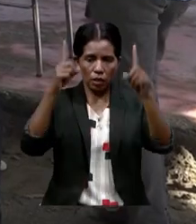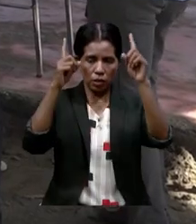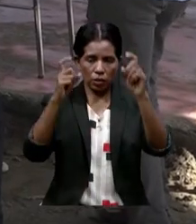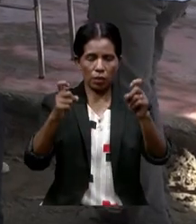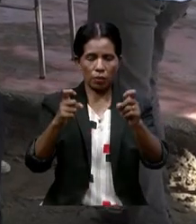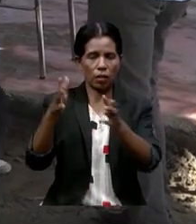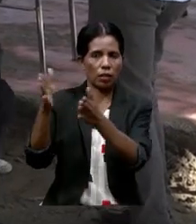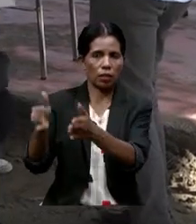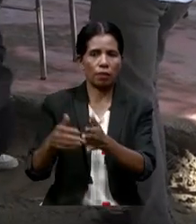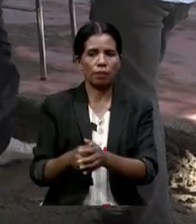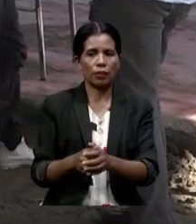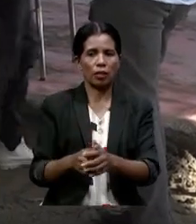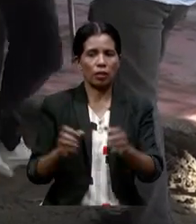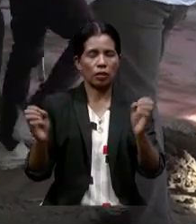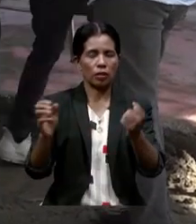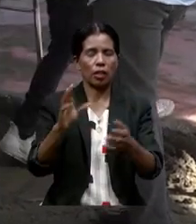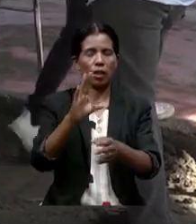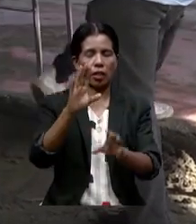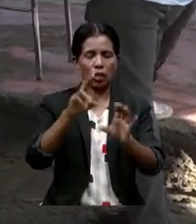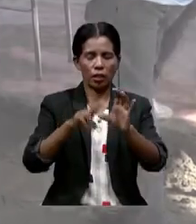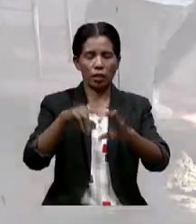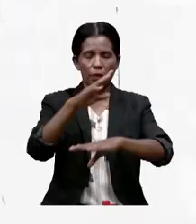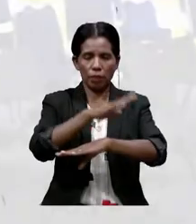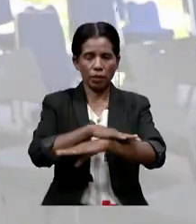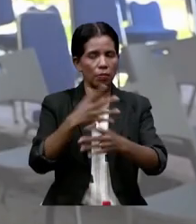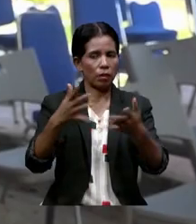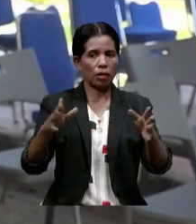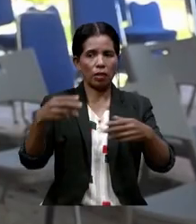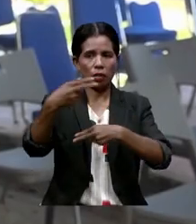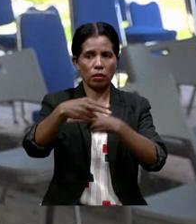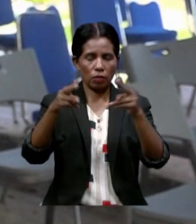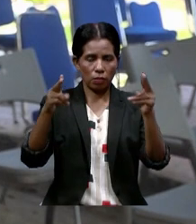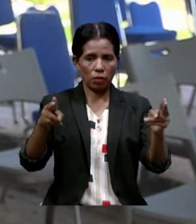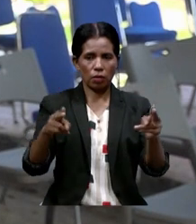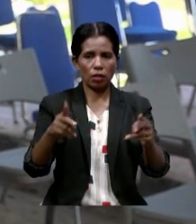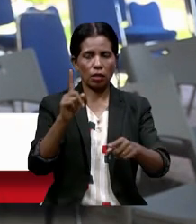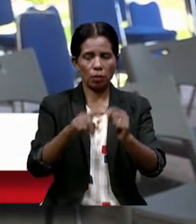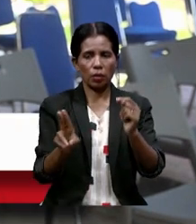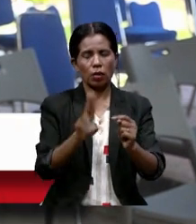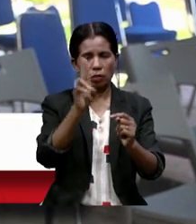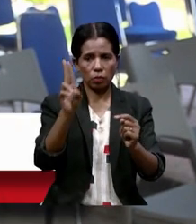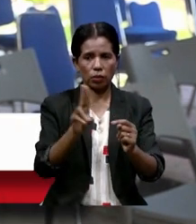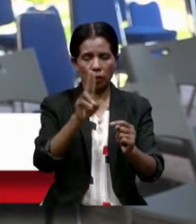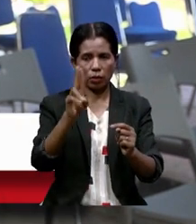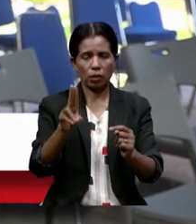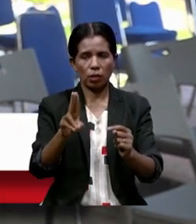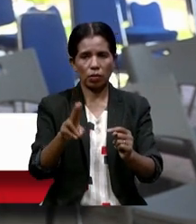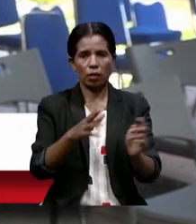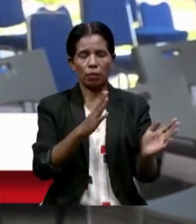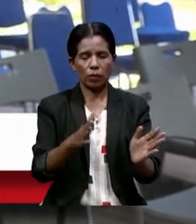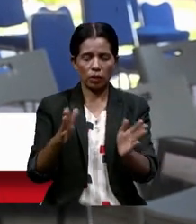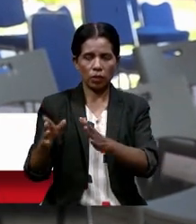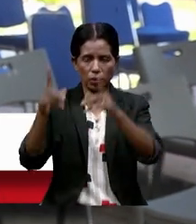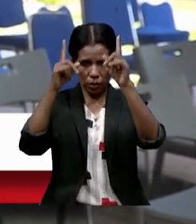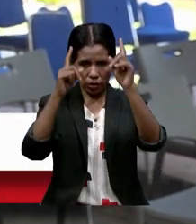lior. Laos cadeira mesa maklato. Aulas nebe ka afetaru si inundasaun nebe la bele utilija ba prosesu izame ne